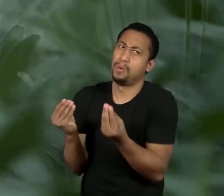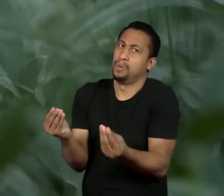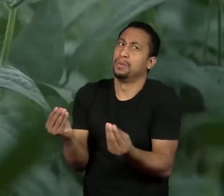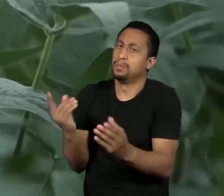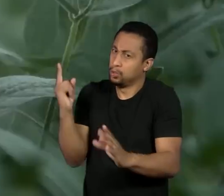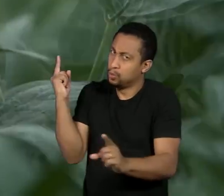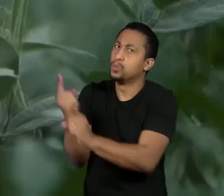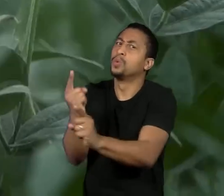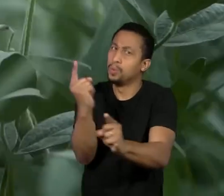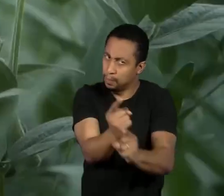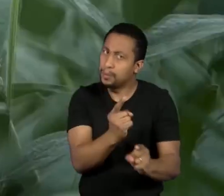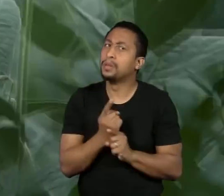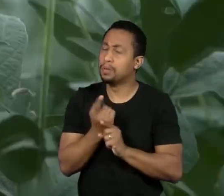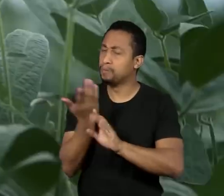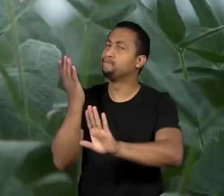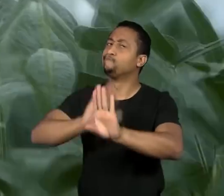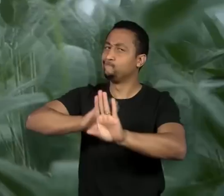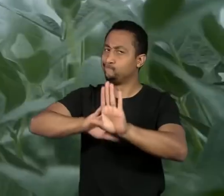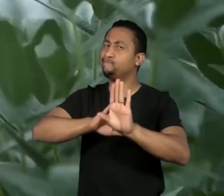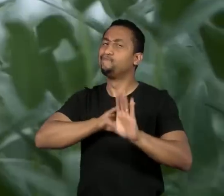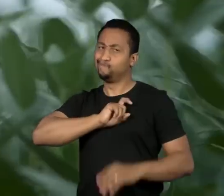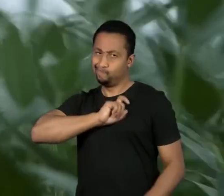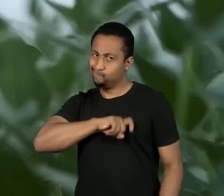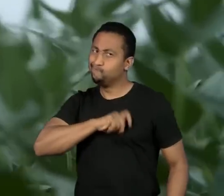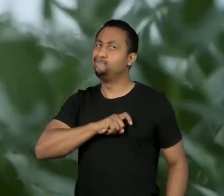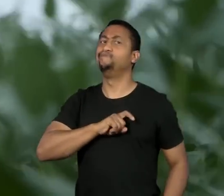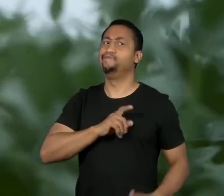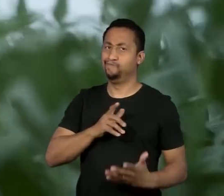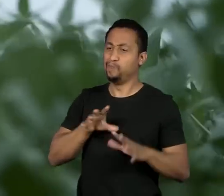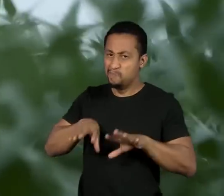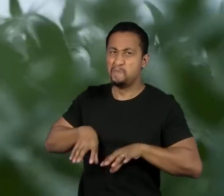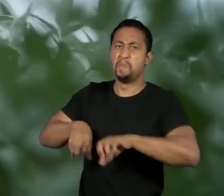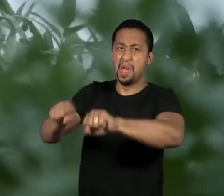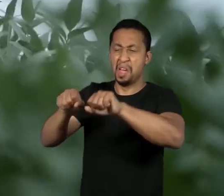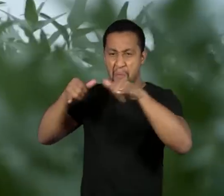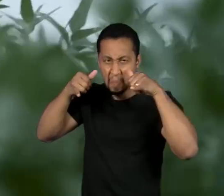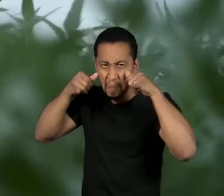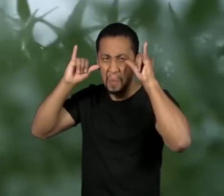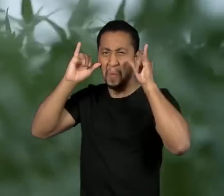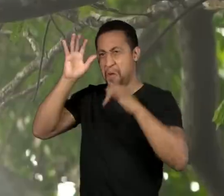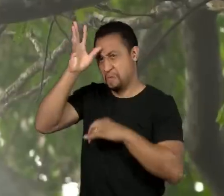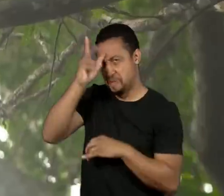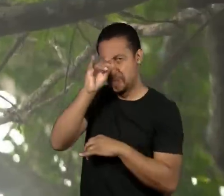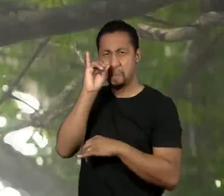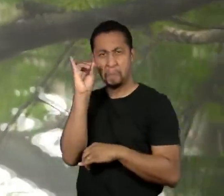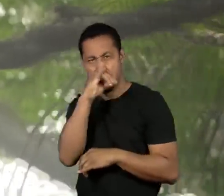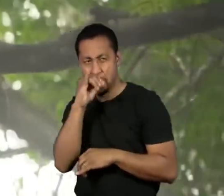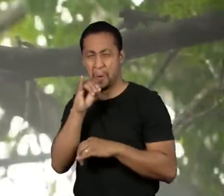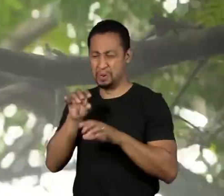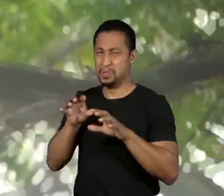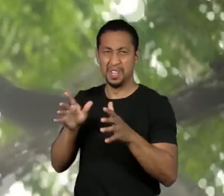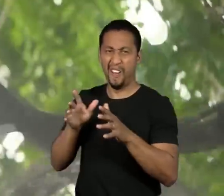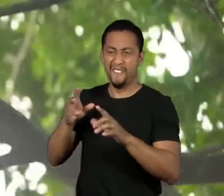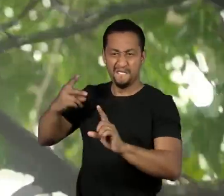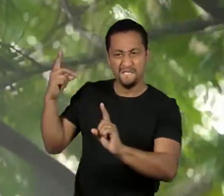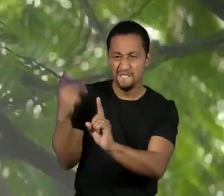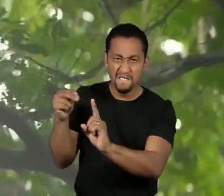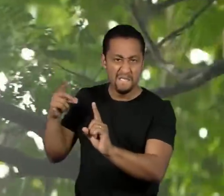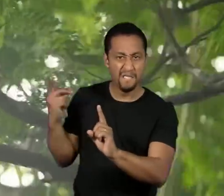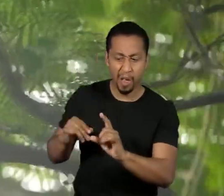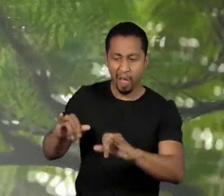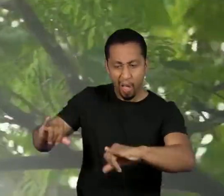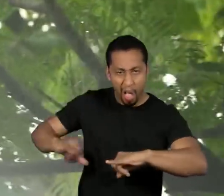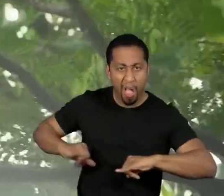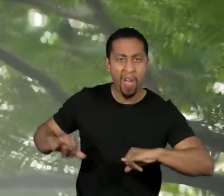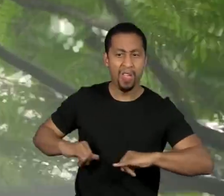sistemas cruéis, com privações de bem-estar animal, onde eles são submetidos a sofrimento, e isso está